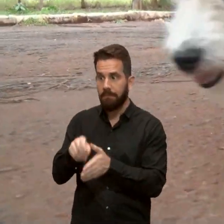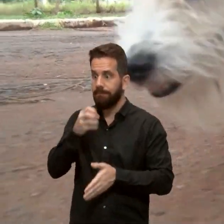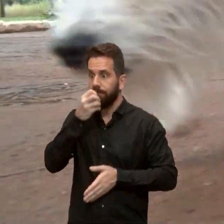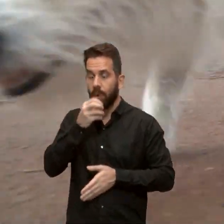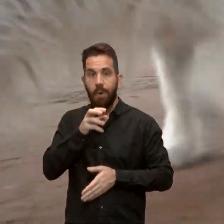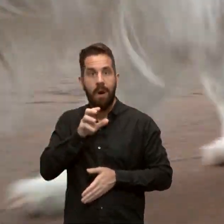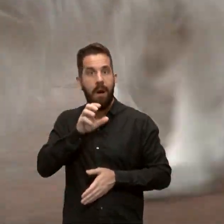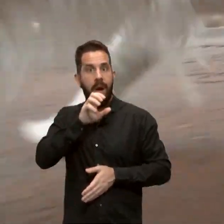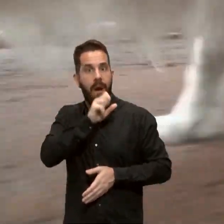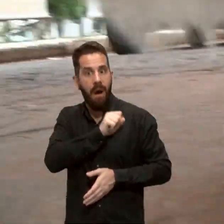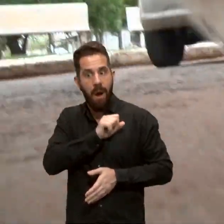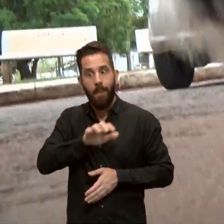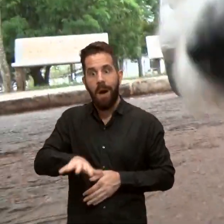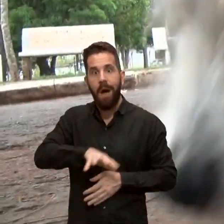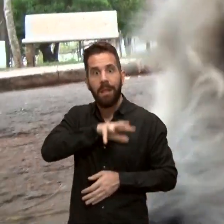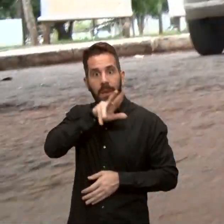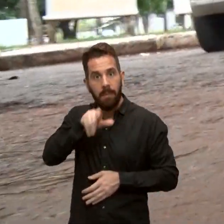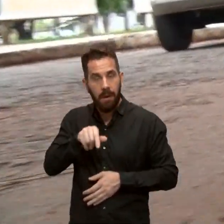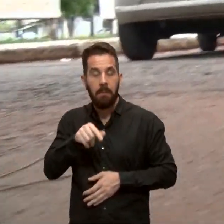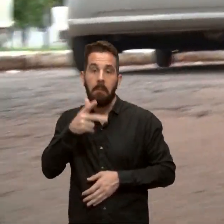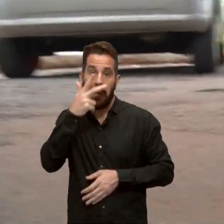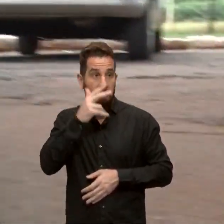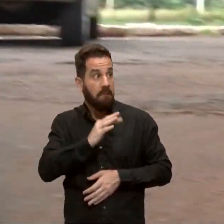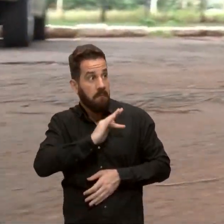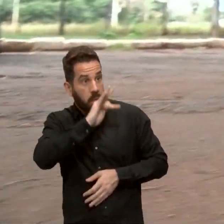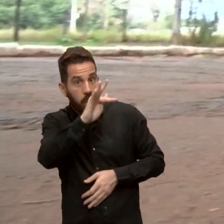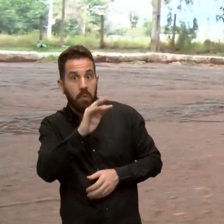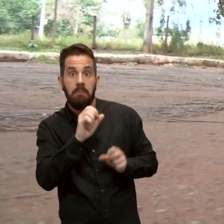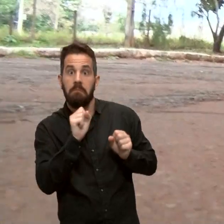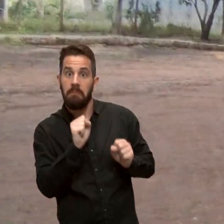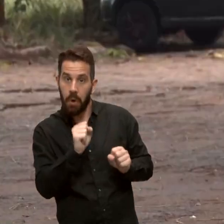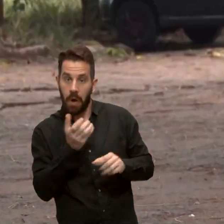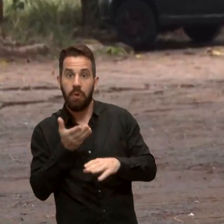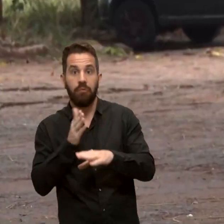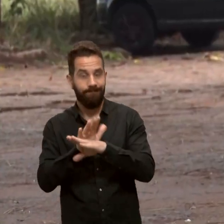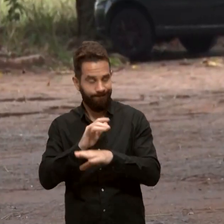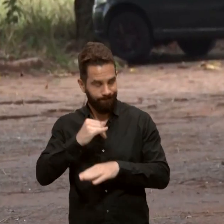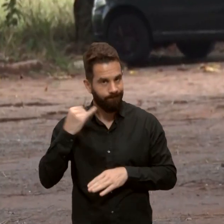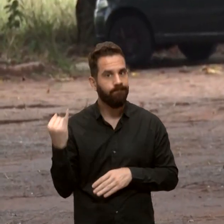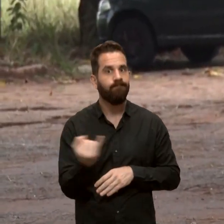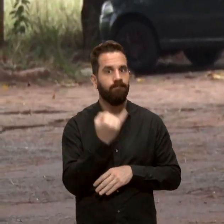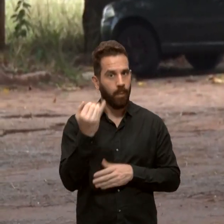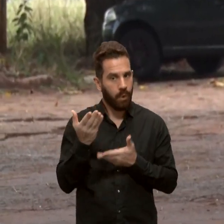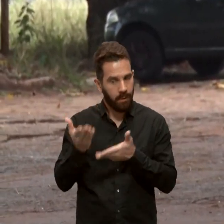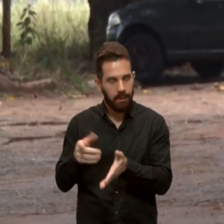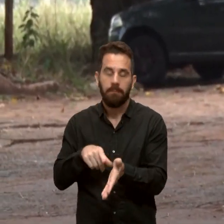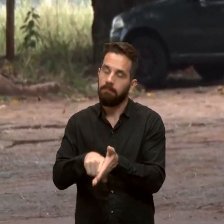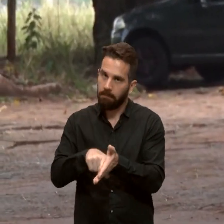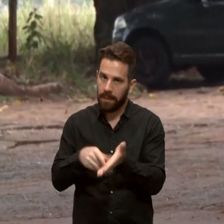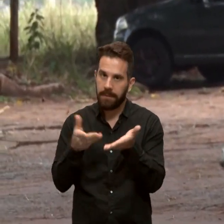nos animais, então a gente está no caminho de uma coisa nova e importante, certo? E é isso que a pesquisa busca.